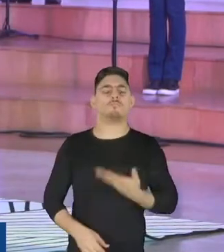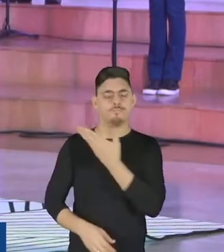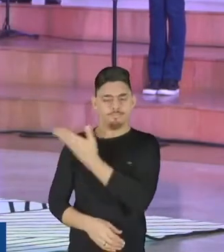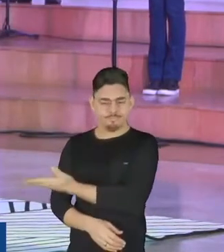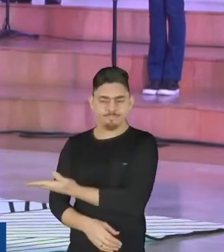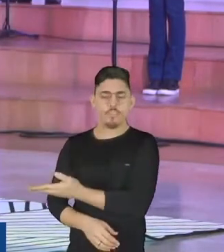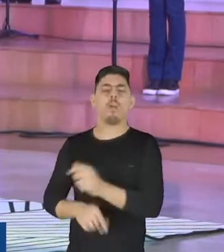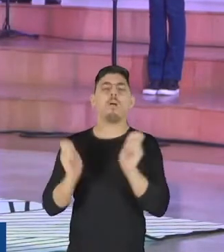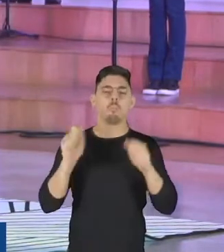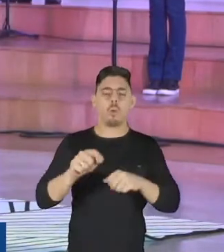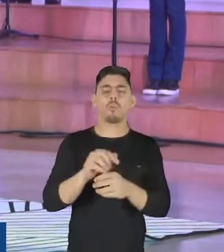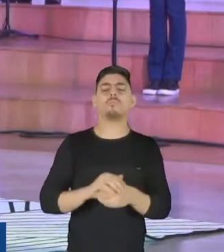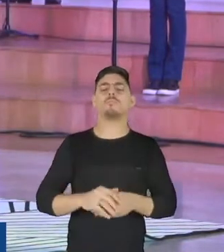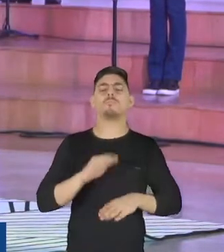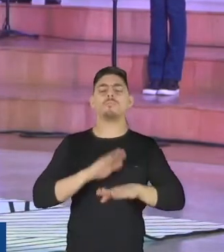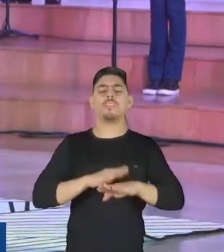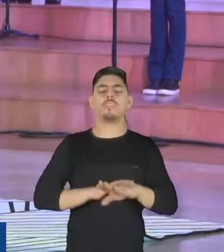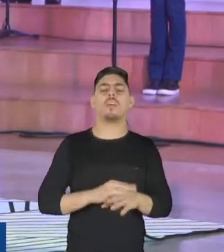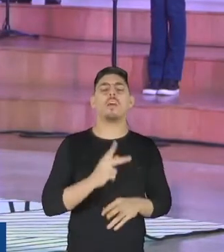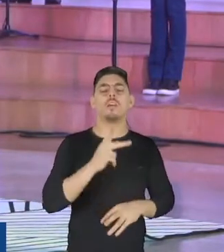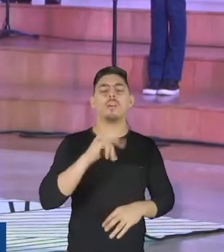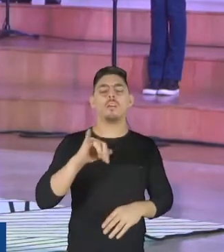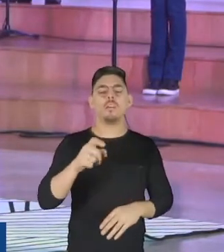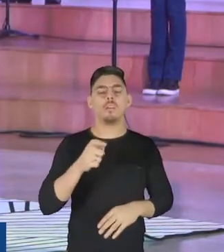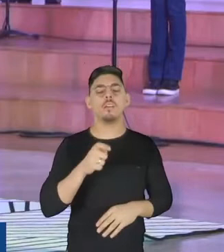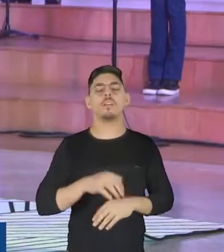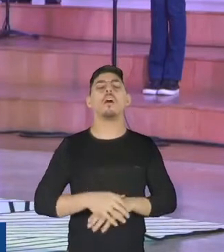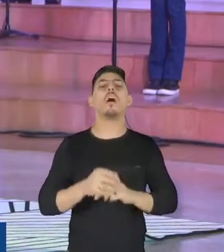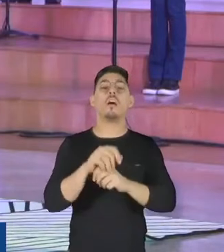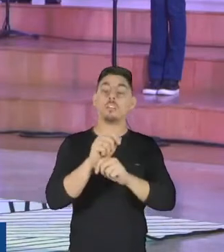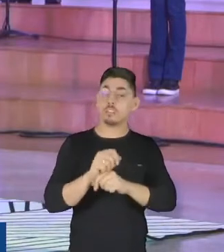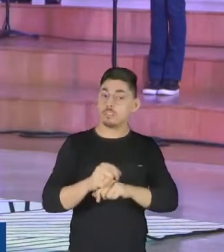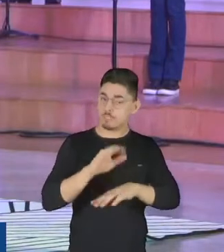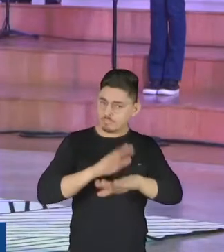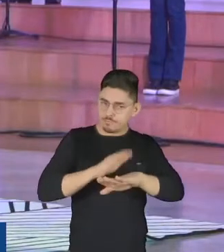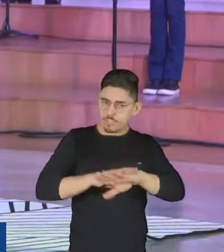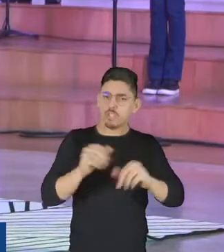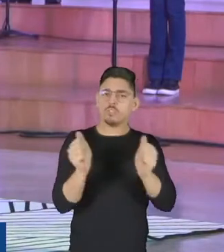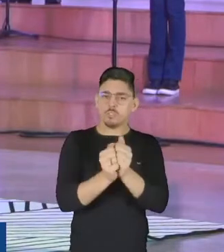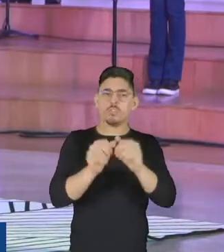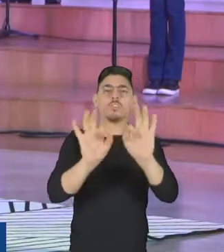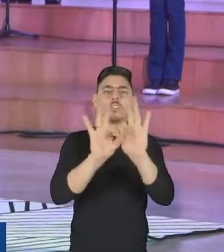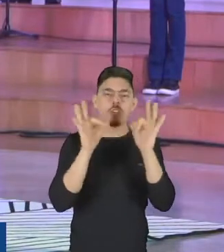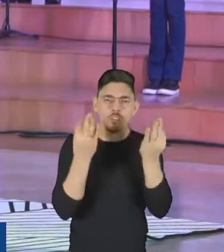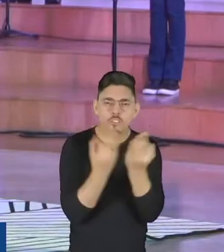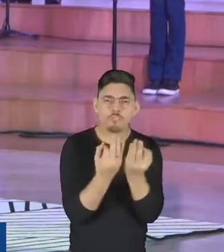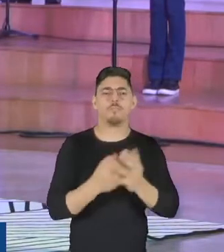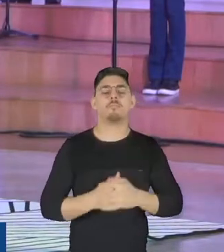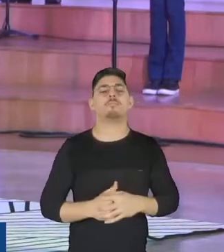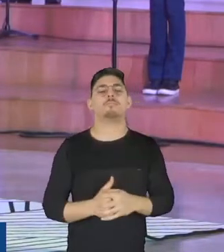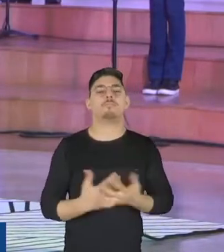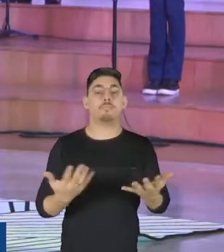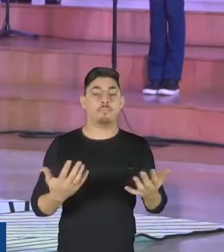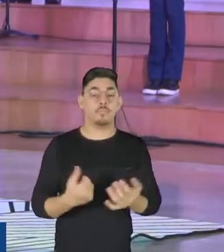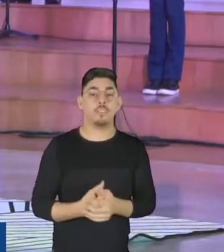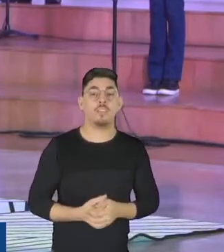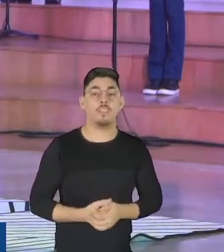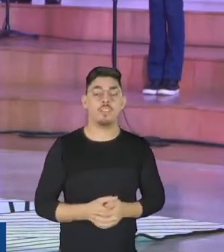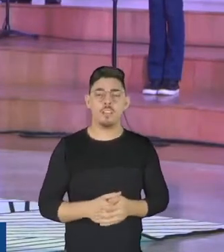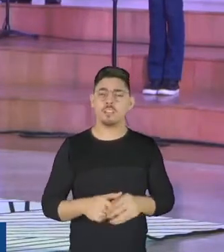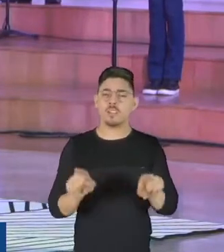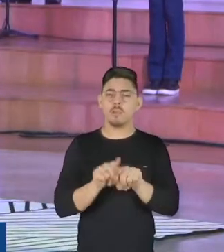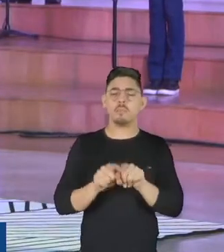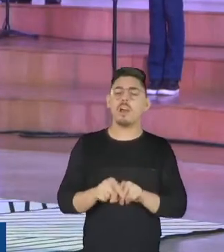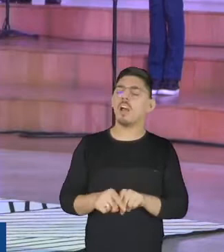a sua transferência junto com a sua família. Faça isso com a sua família, faça isso com os seus